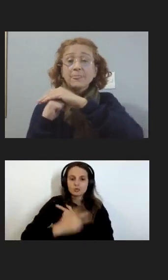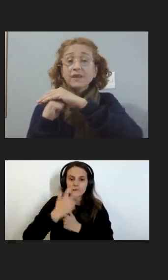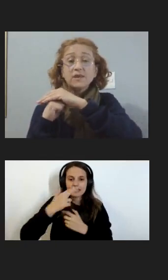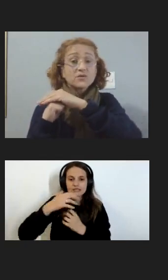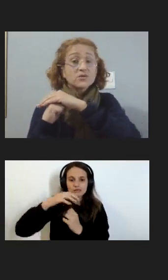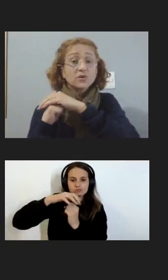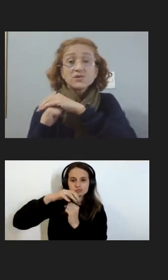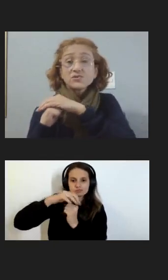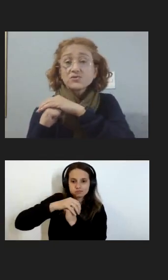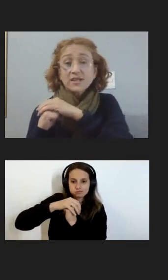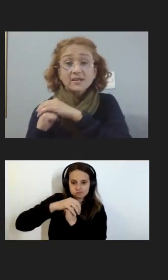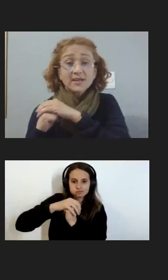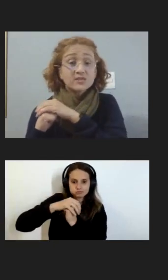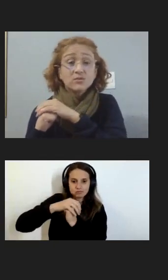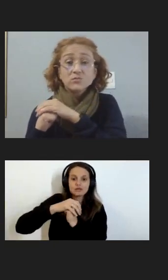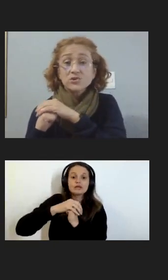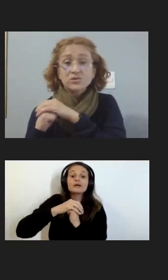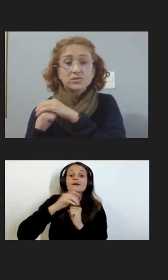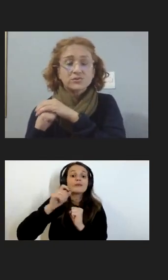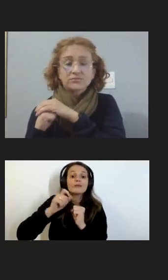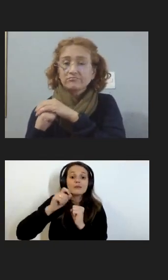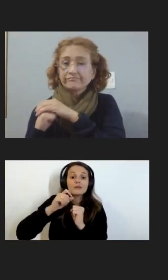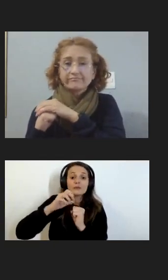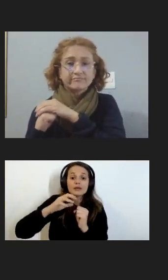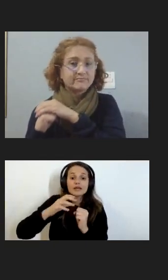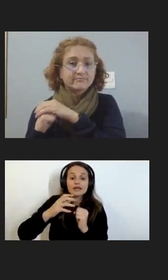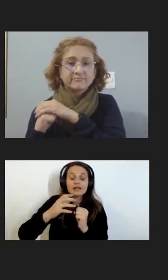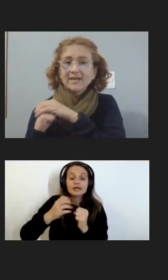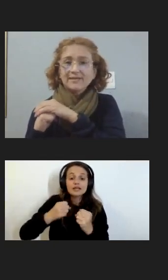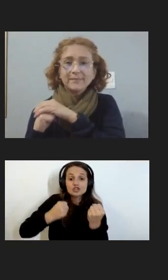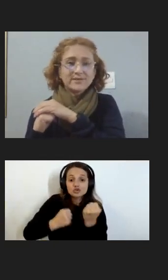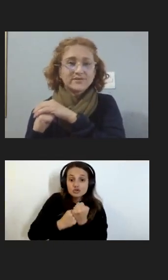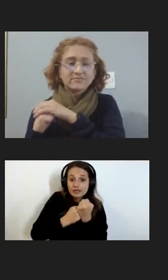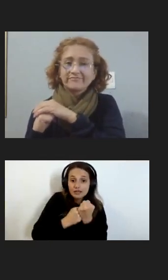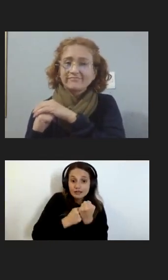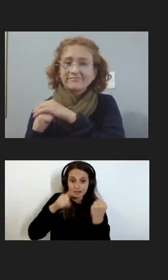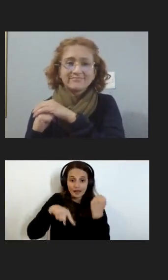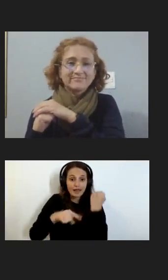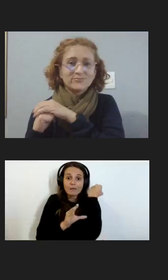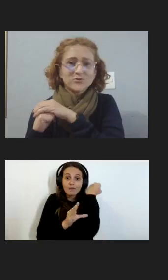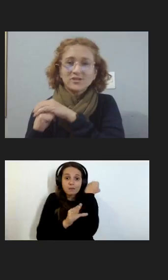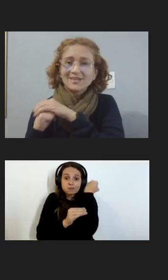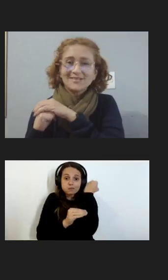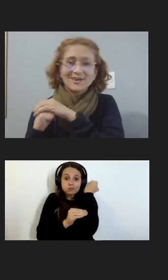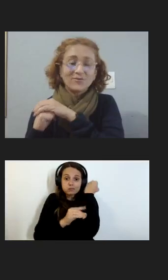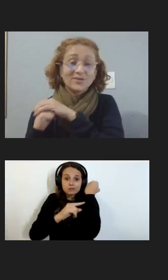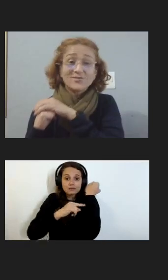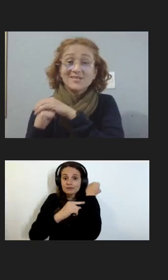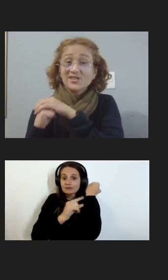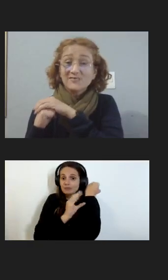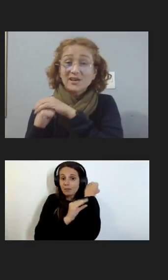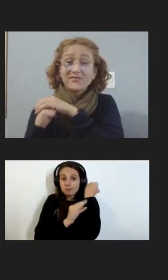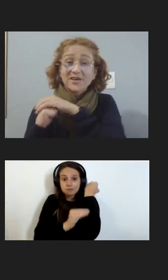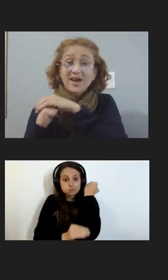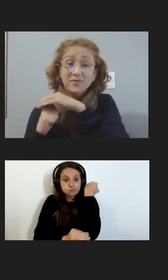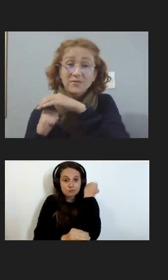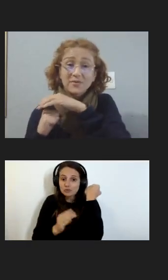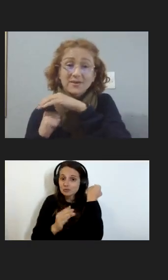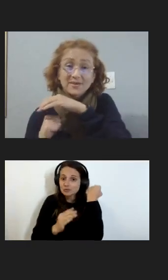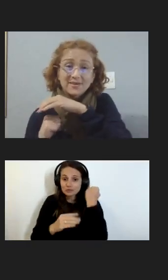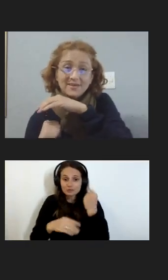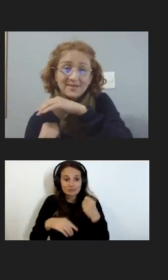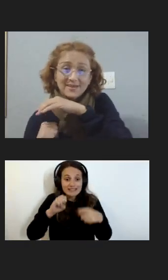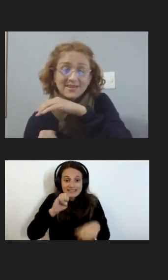ó, só o que sustenta ele são músculos, nada mais. Músculo e tendão. Então, se estiver